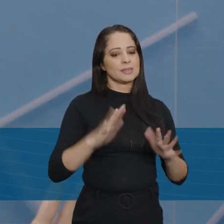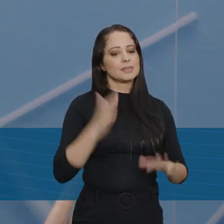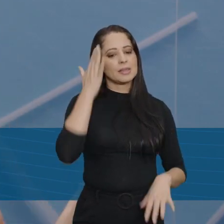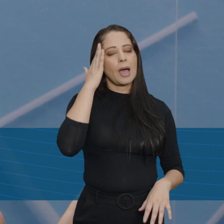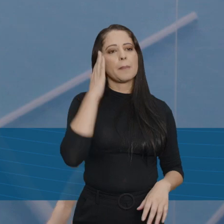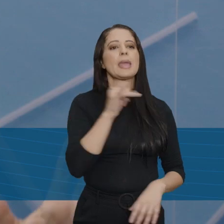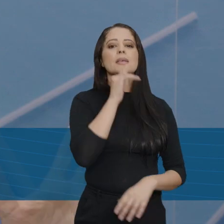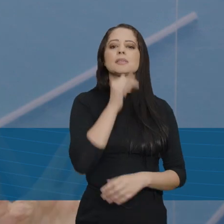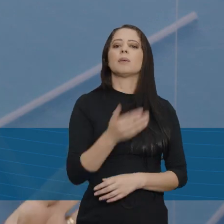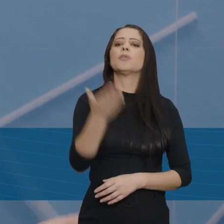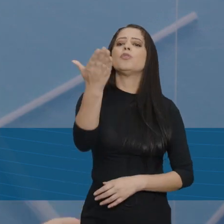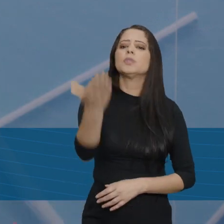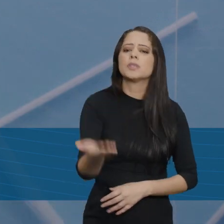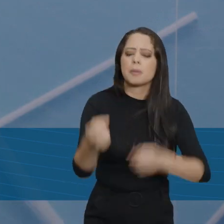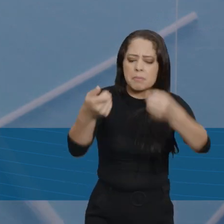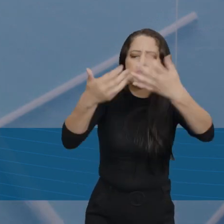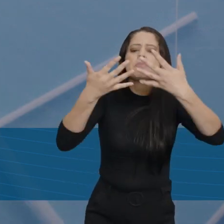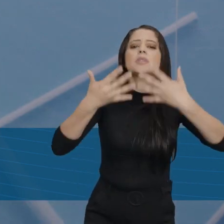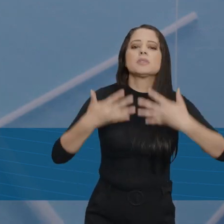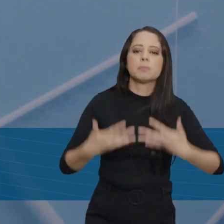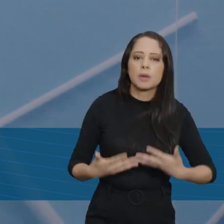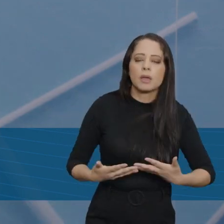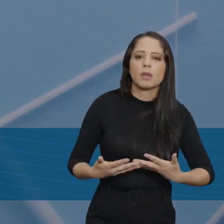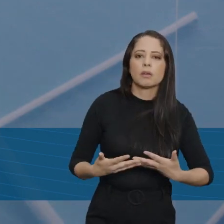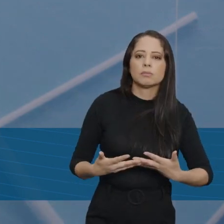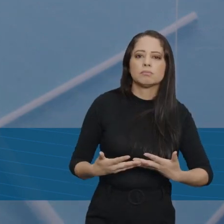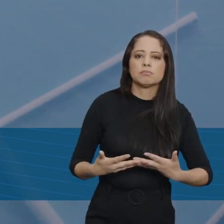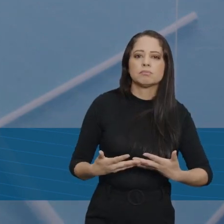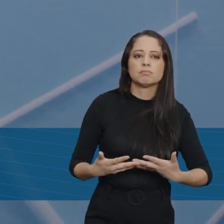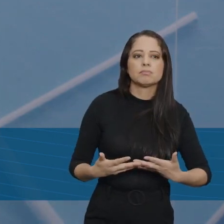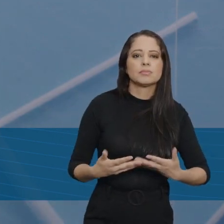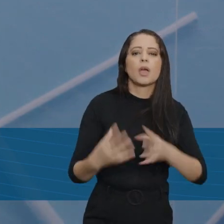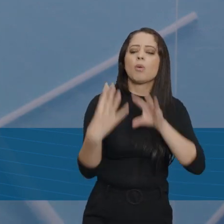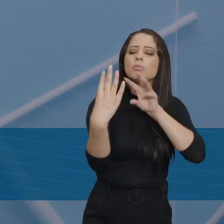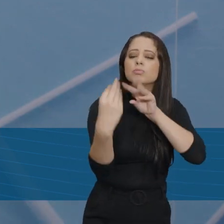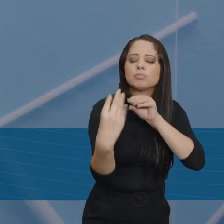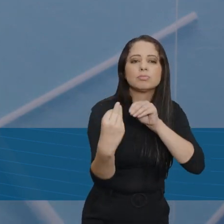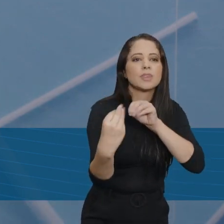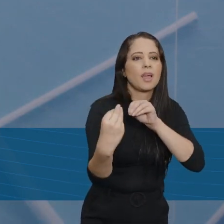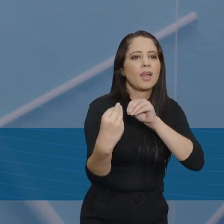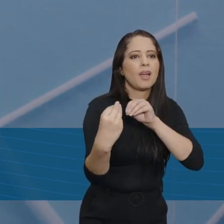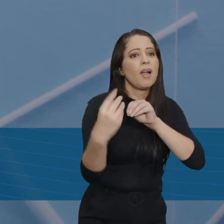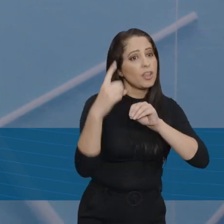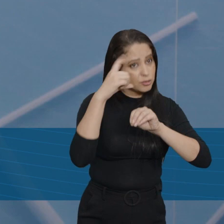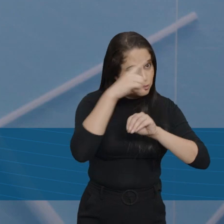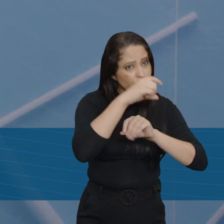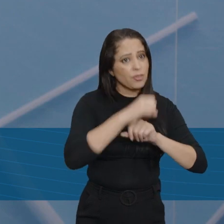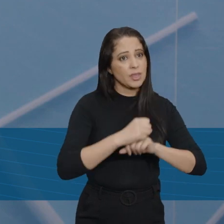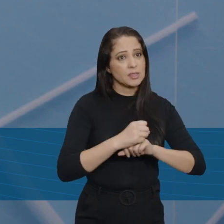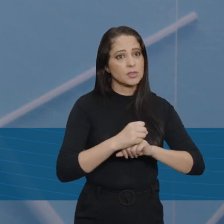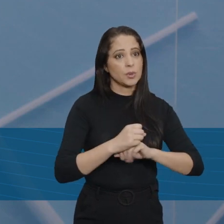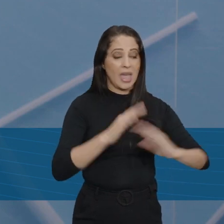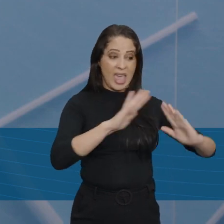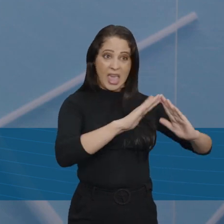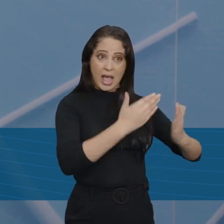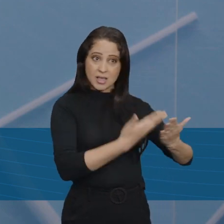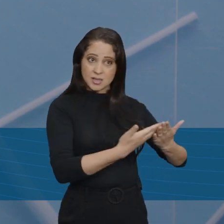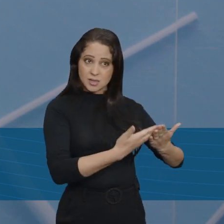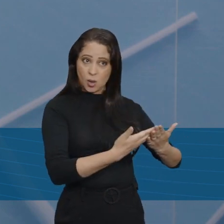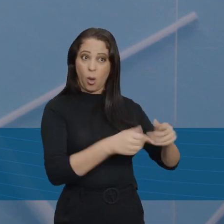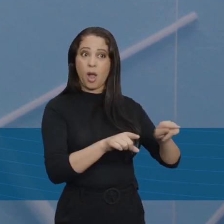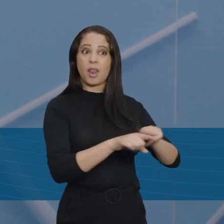sem defesa, né? Deixa eu ouvir o outro, né? Então eu acho que é isso que é tão difícil também levar